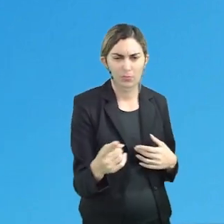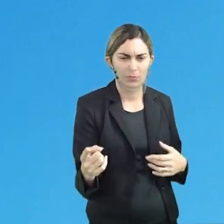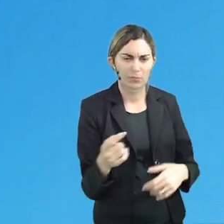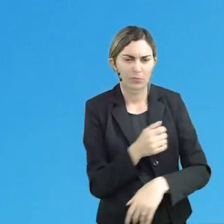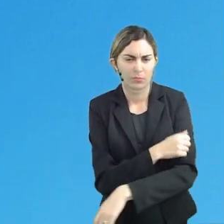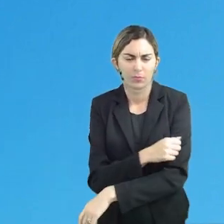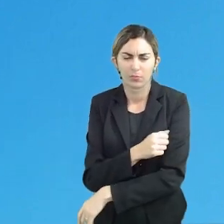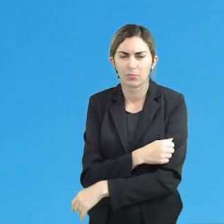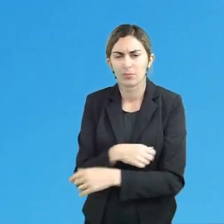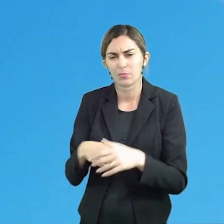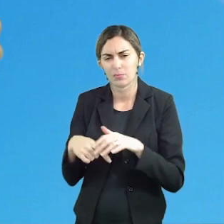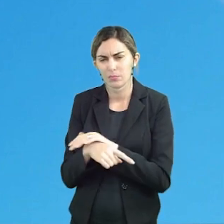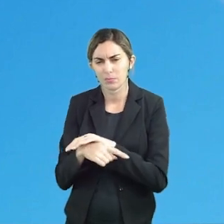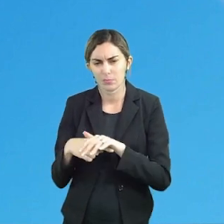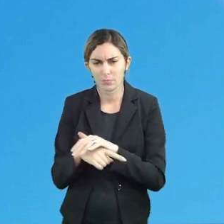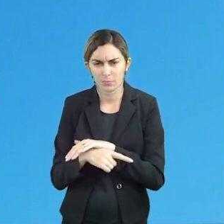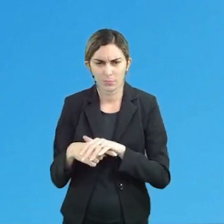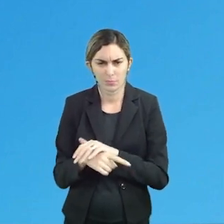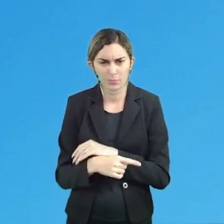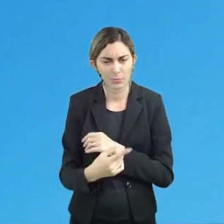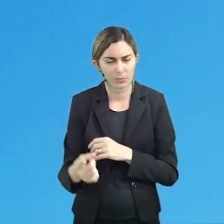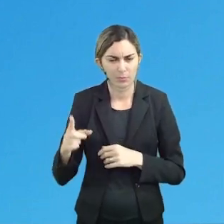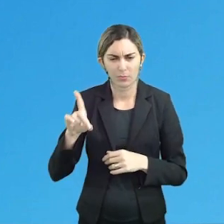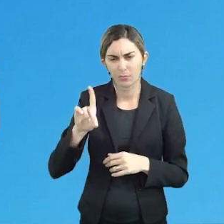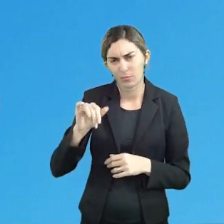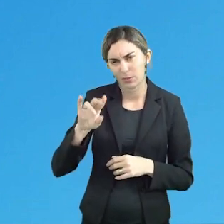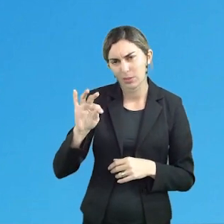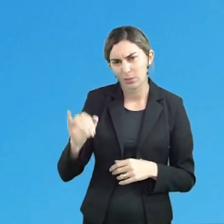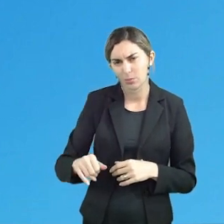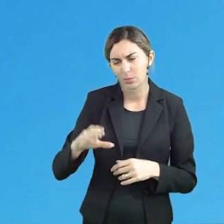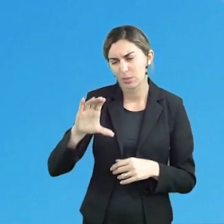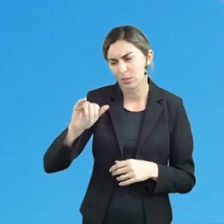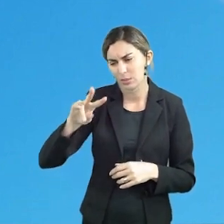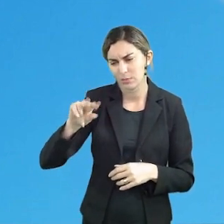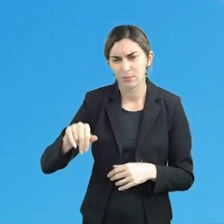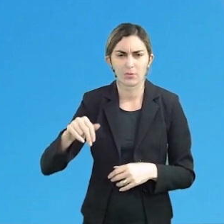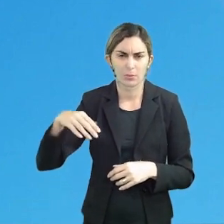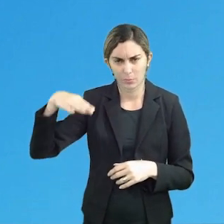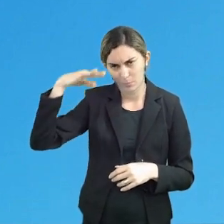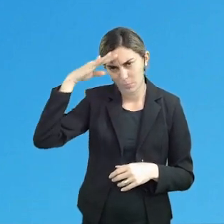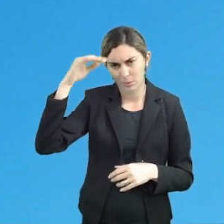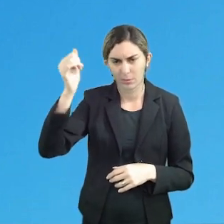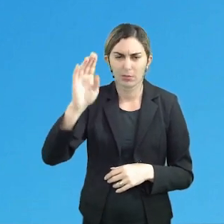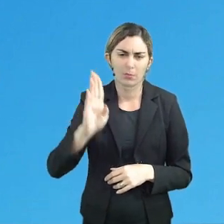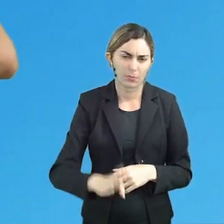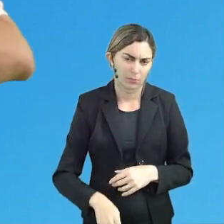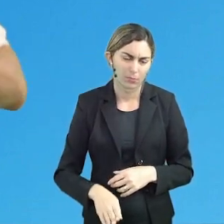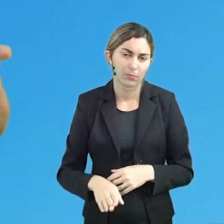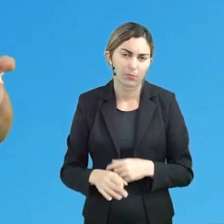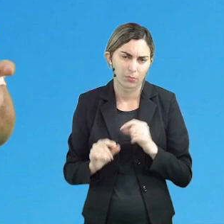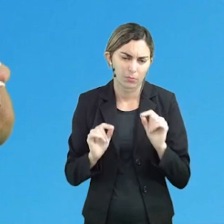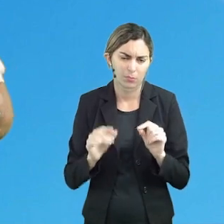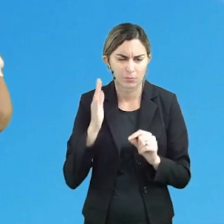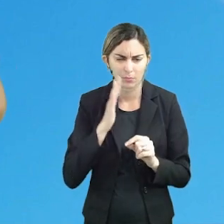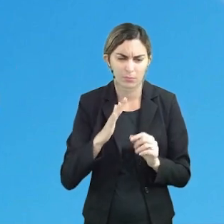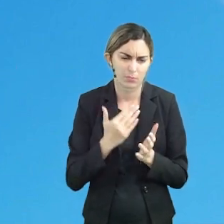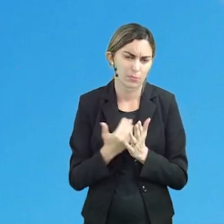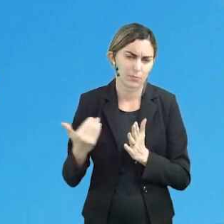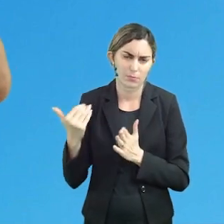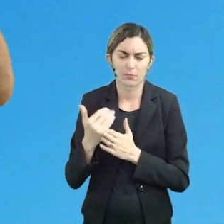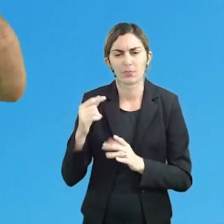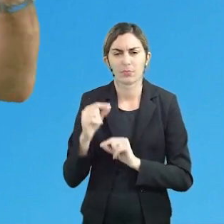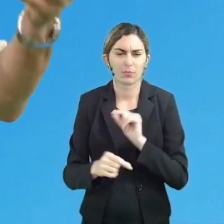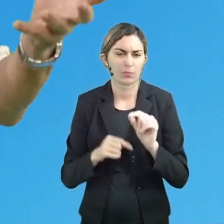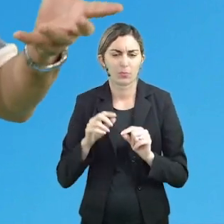estudante, pesquisar essa questão da ditadura civil-militar no Brasil, entender mais um pouco o que foi, o que não